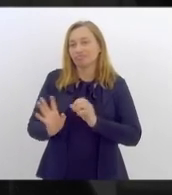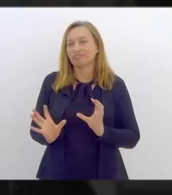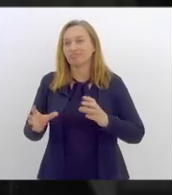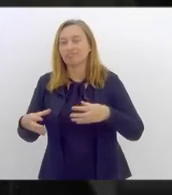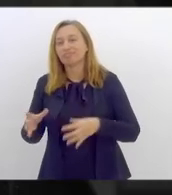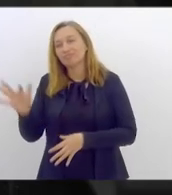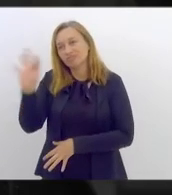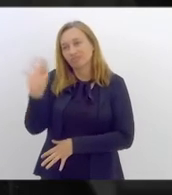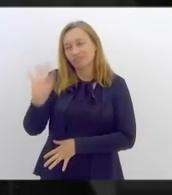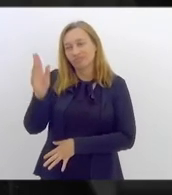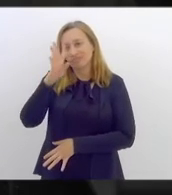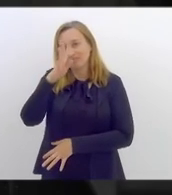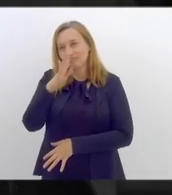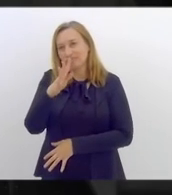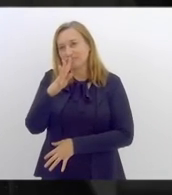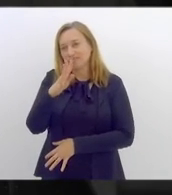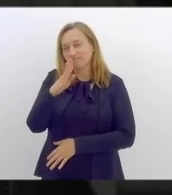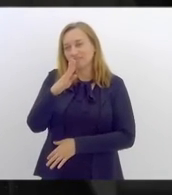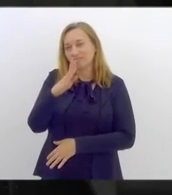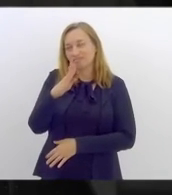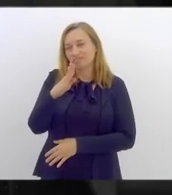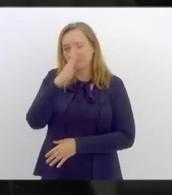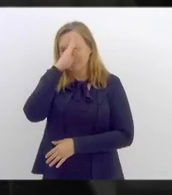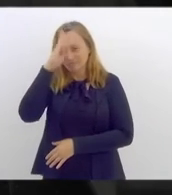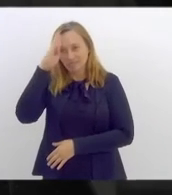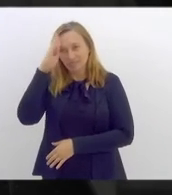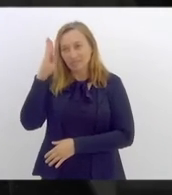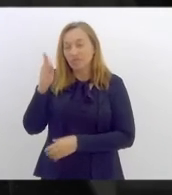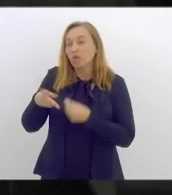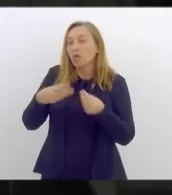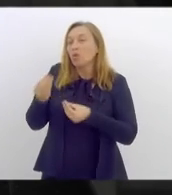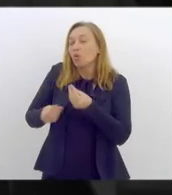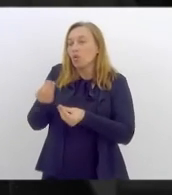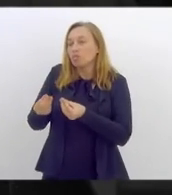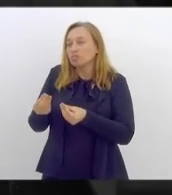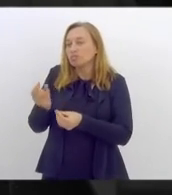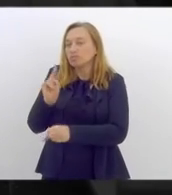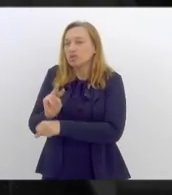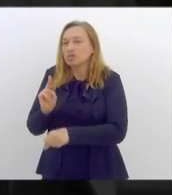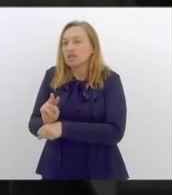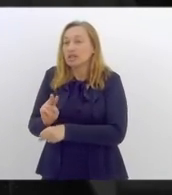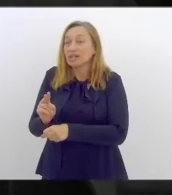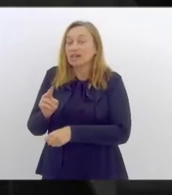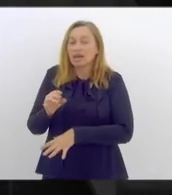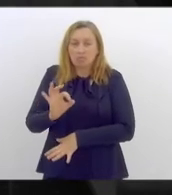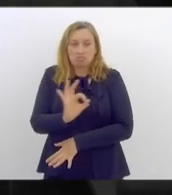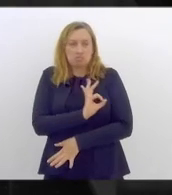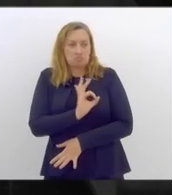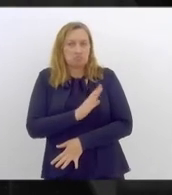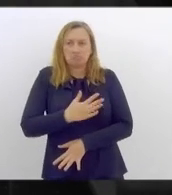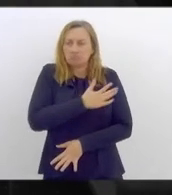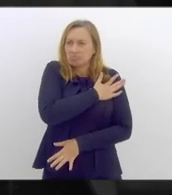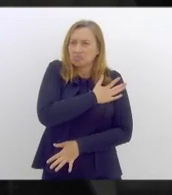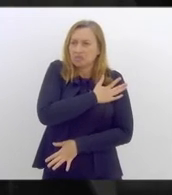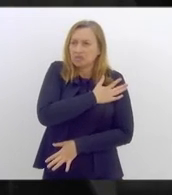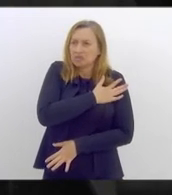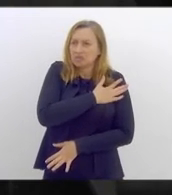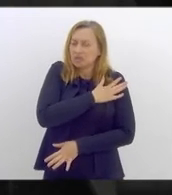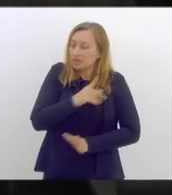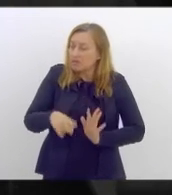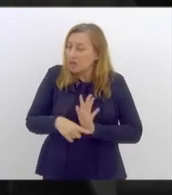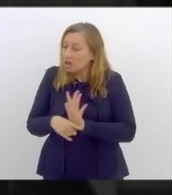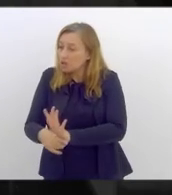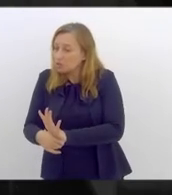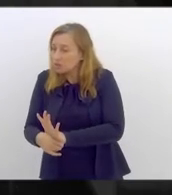Souza Marques para dizer como se proteger da violência que ela a polícia não consegue proibir olha contradição incrível é a polícia militar quem vai prestar necessamento